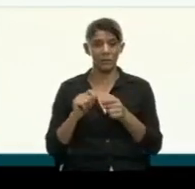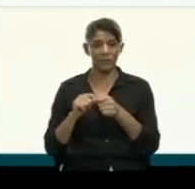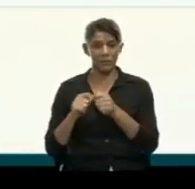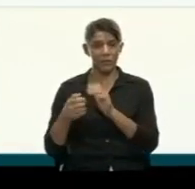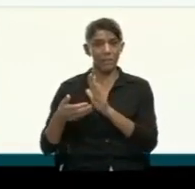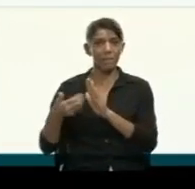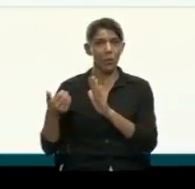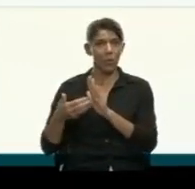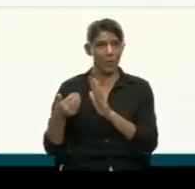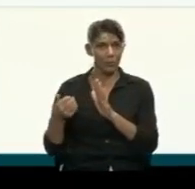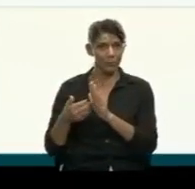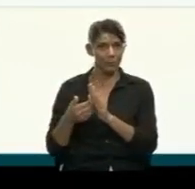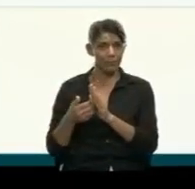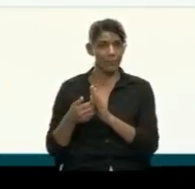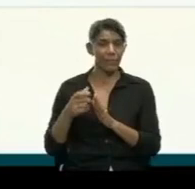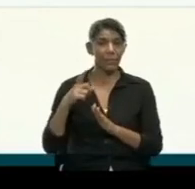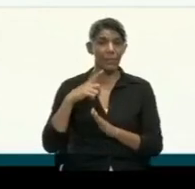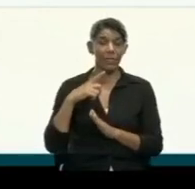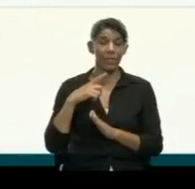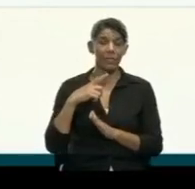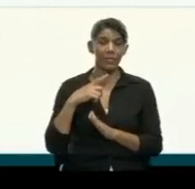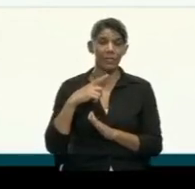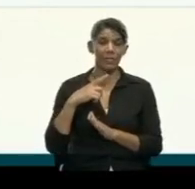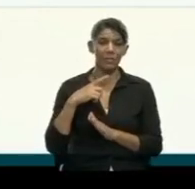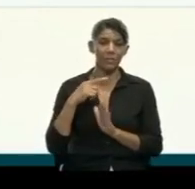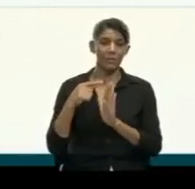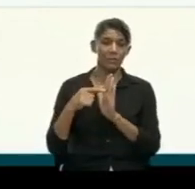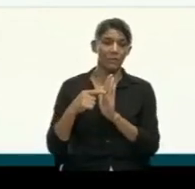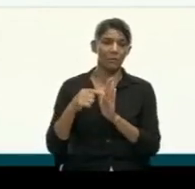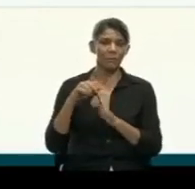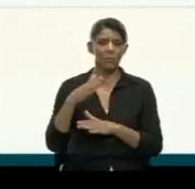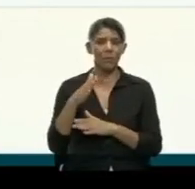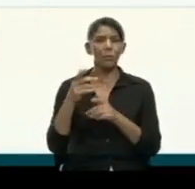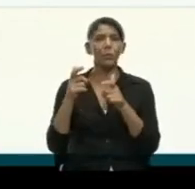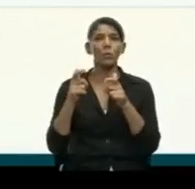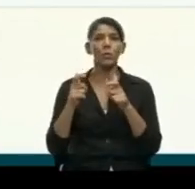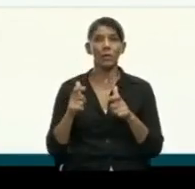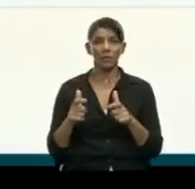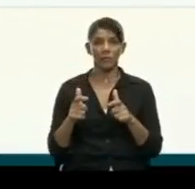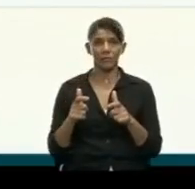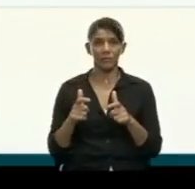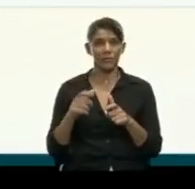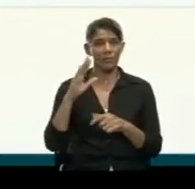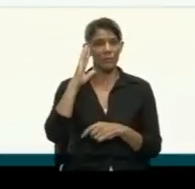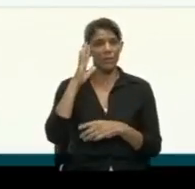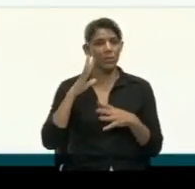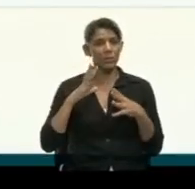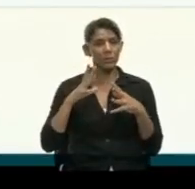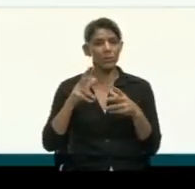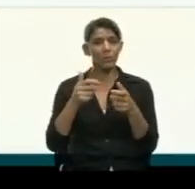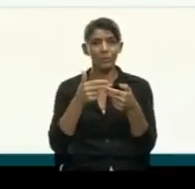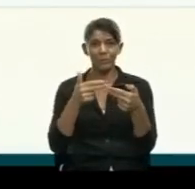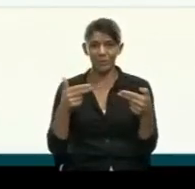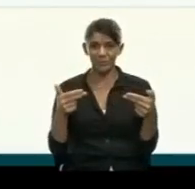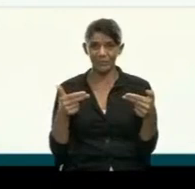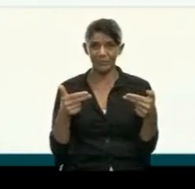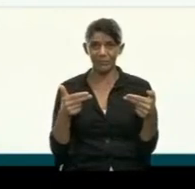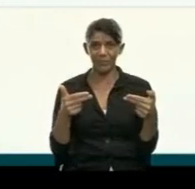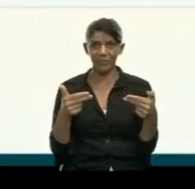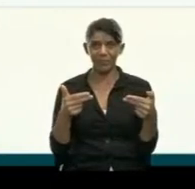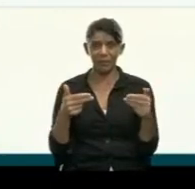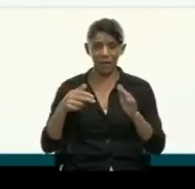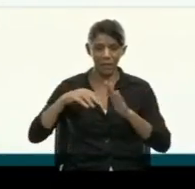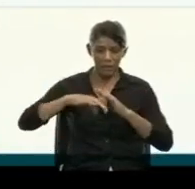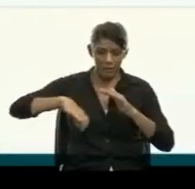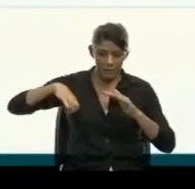daqui, né? A gente traça mais ou menos o local. Então, imagina que tudo isso aqui, ó, tudo isso aqui que está